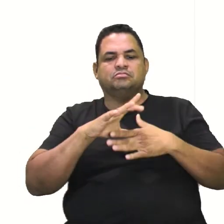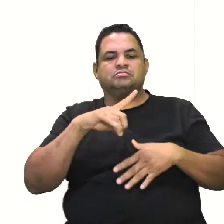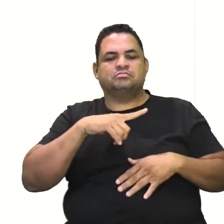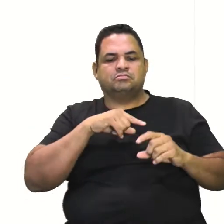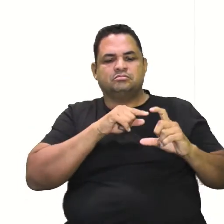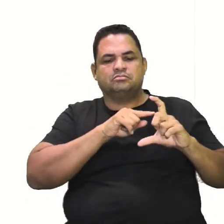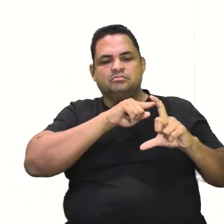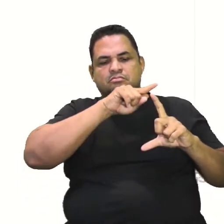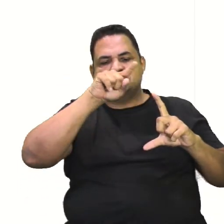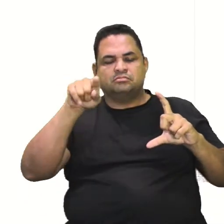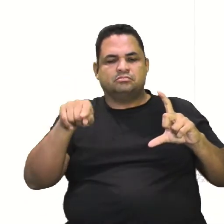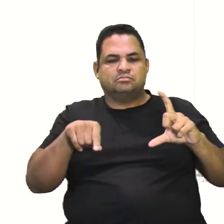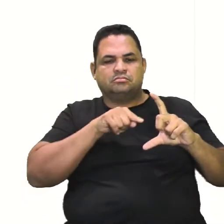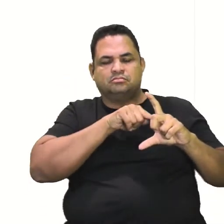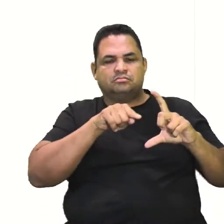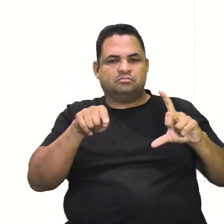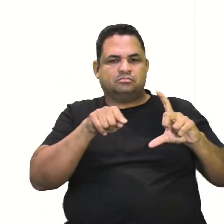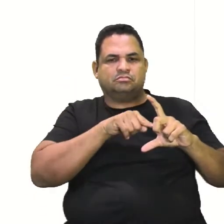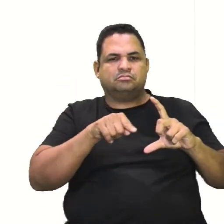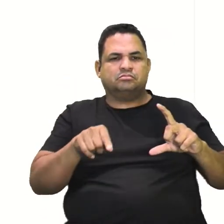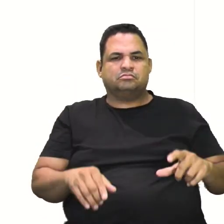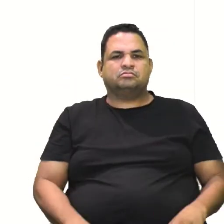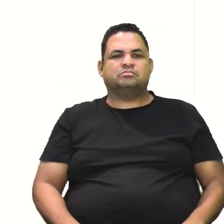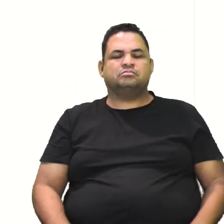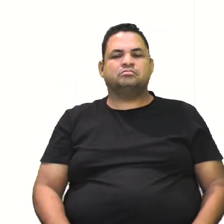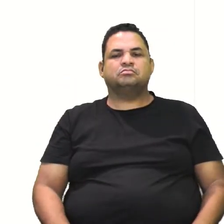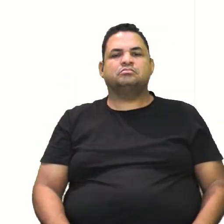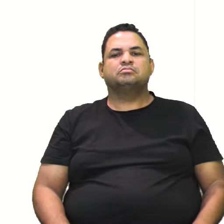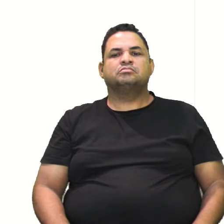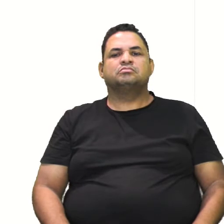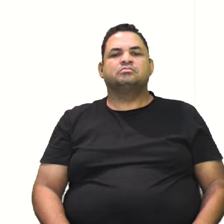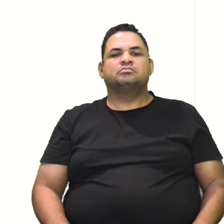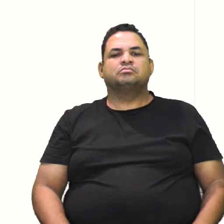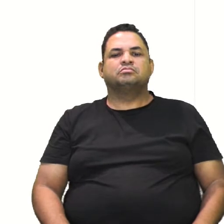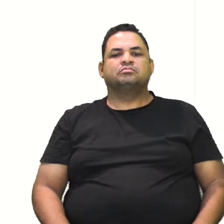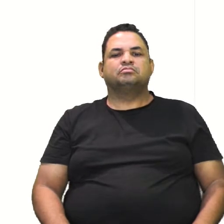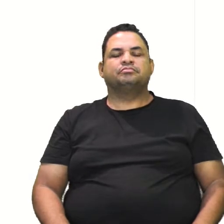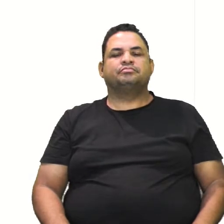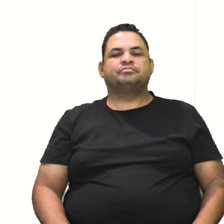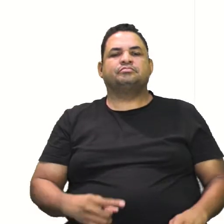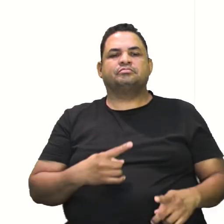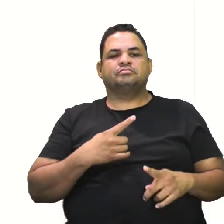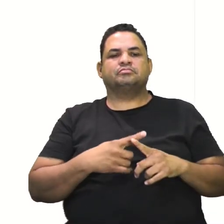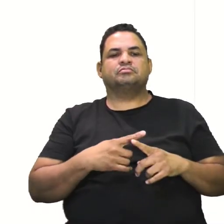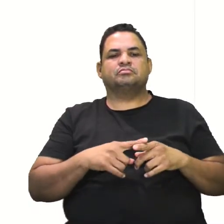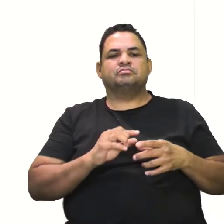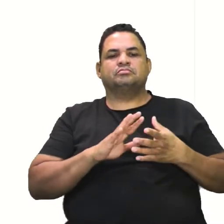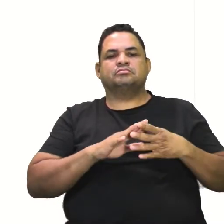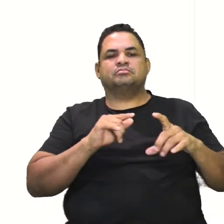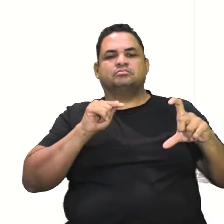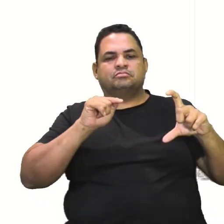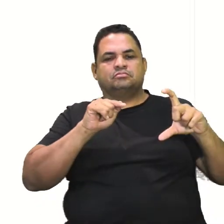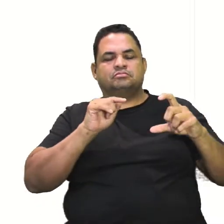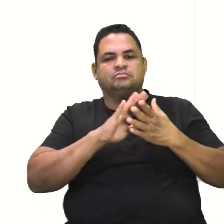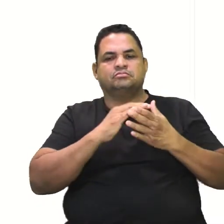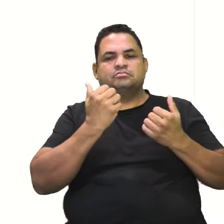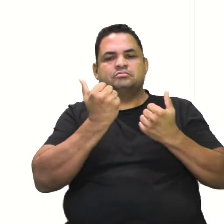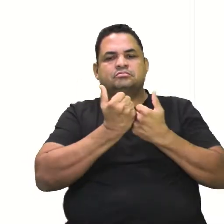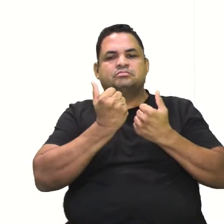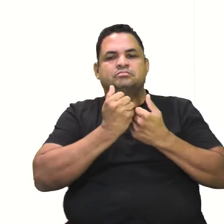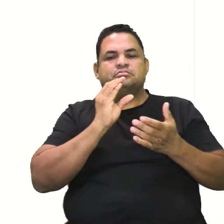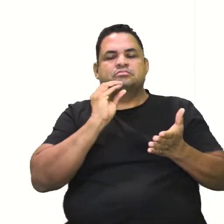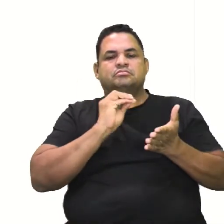tenho raio? Pela distância, daquela equaçãozinha de distância entre pontos? É. Aí sim. E aí, porque o centro eu já tenho para substituir aqui. Isso. Só